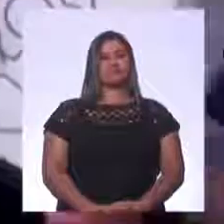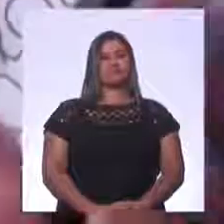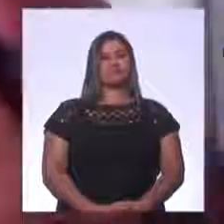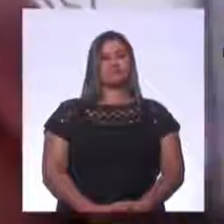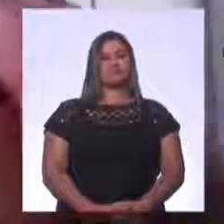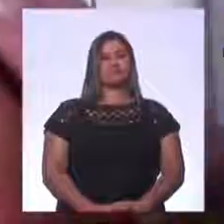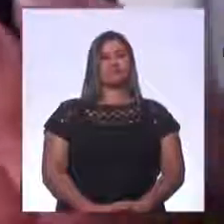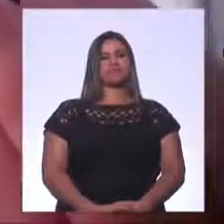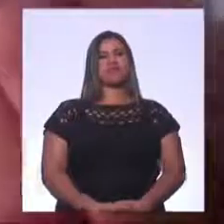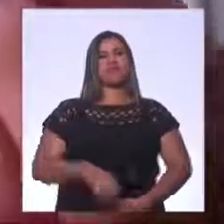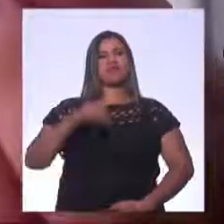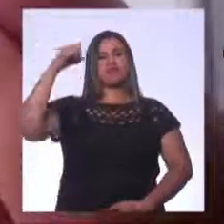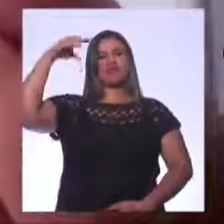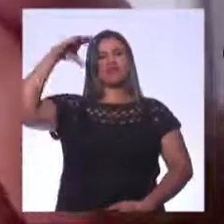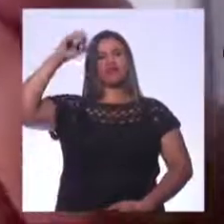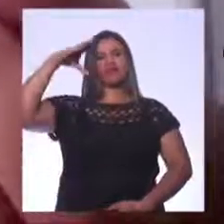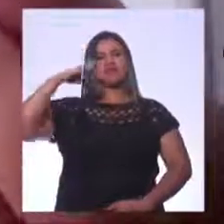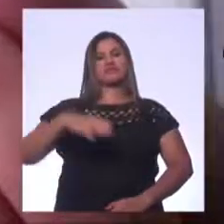LED,